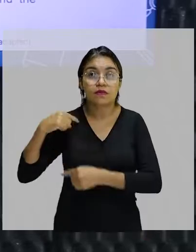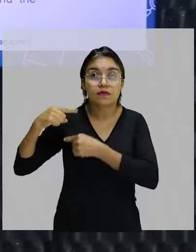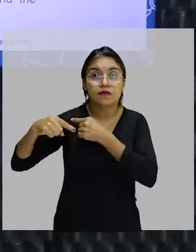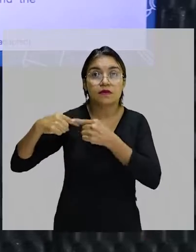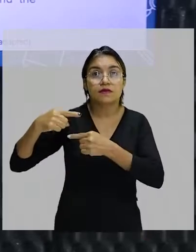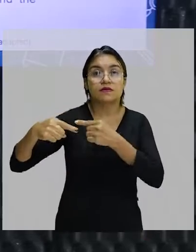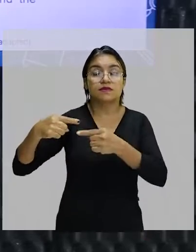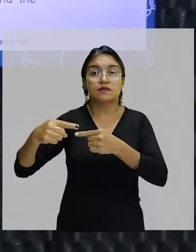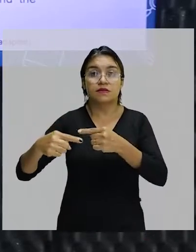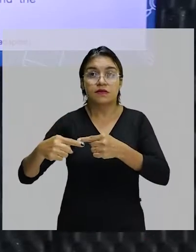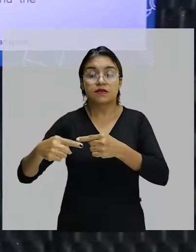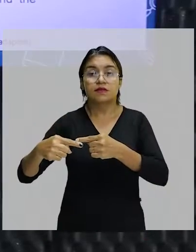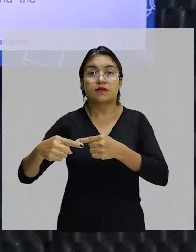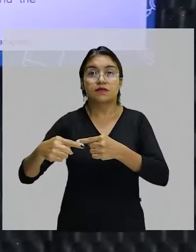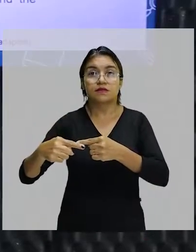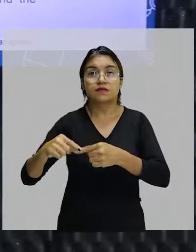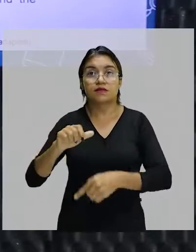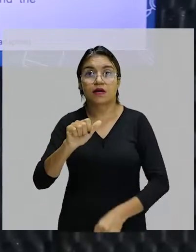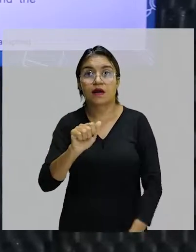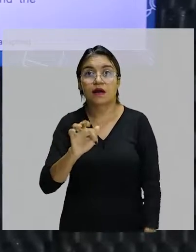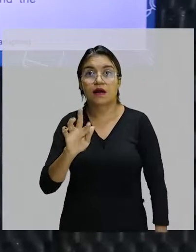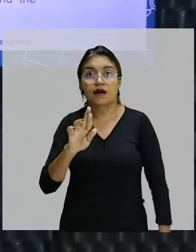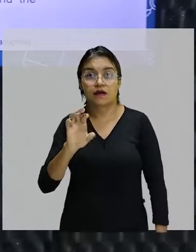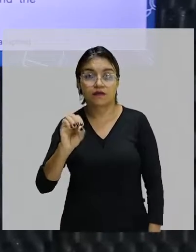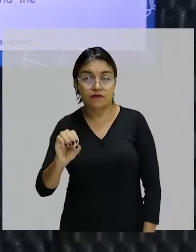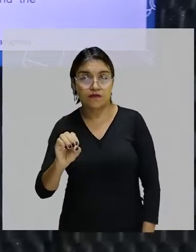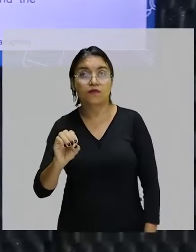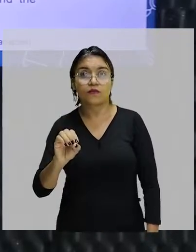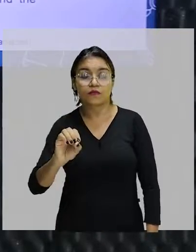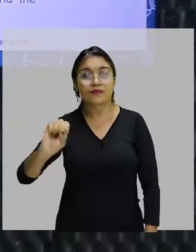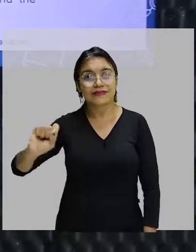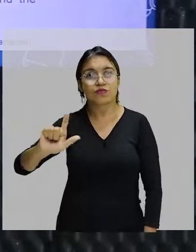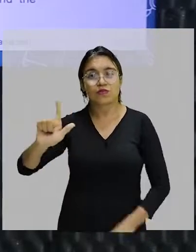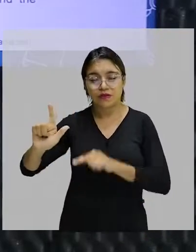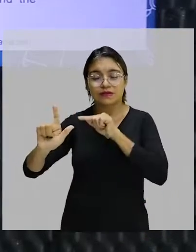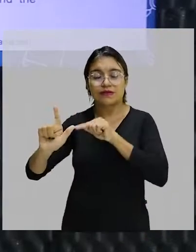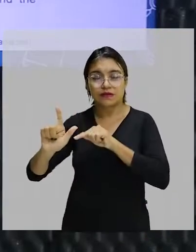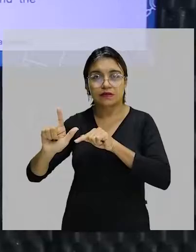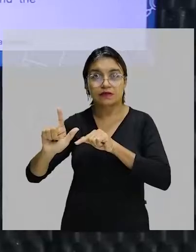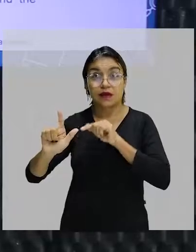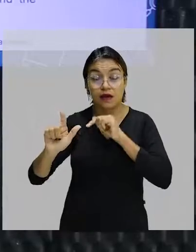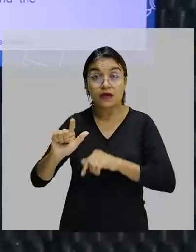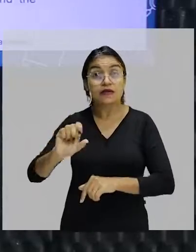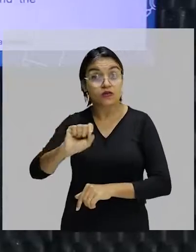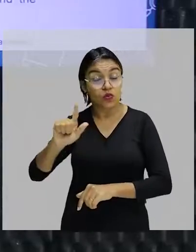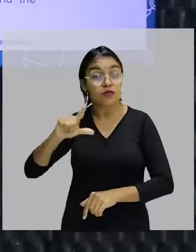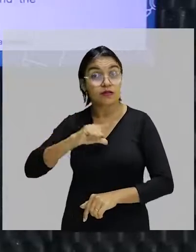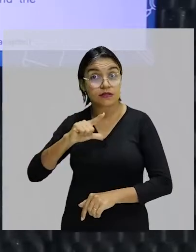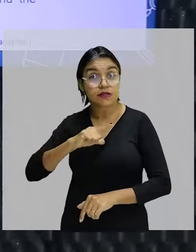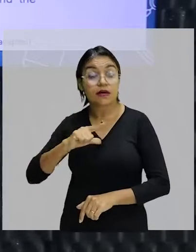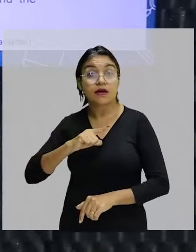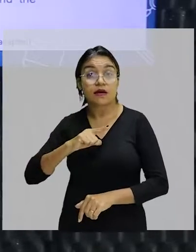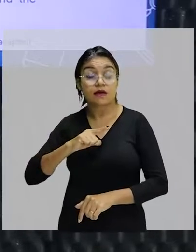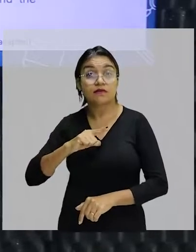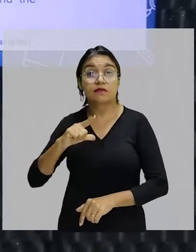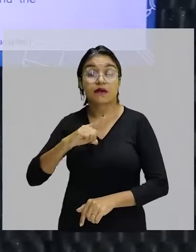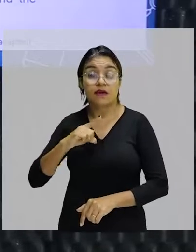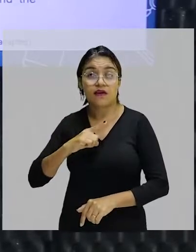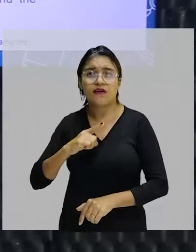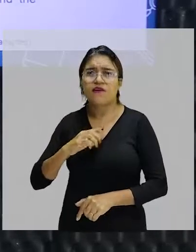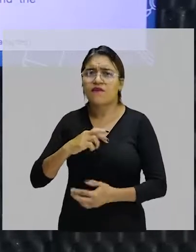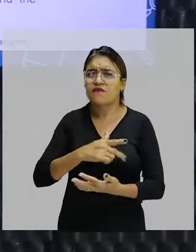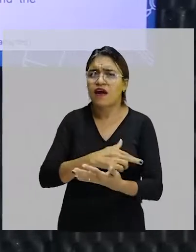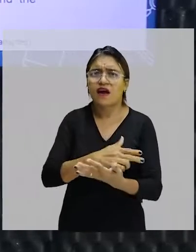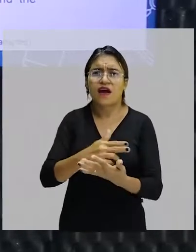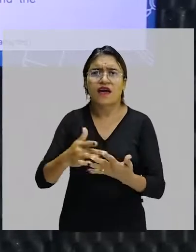No Brasil, São Luís é a segunda maior cidade, a segunda cidade que mais possui afrodescendentes, perdendo